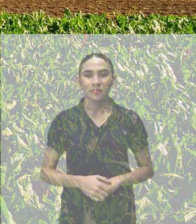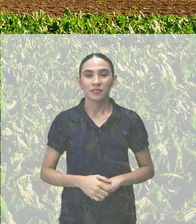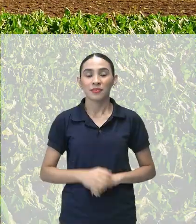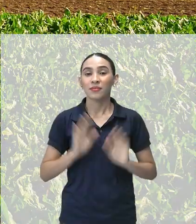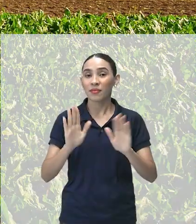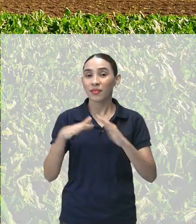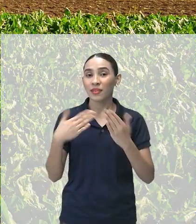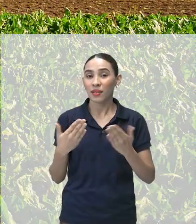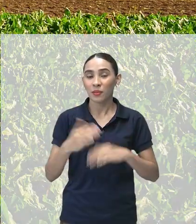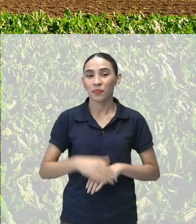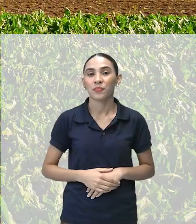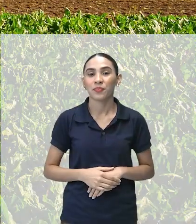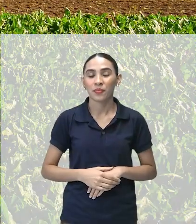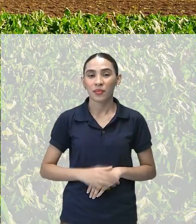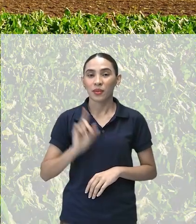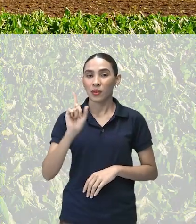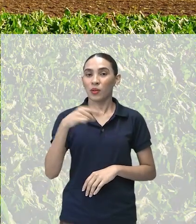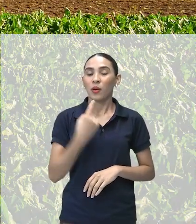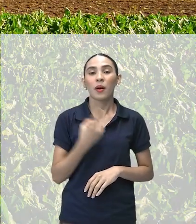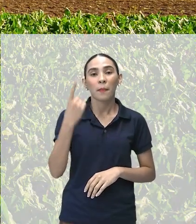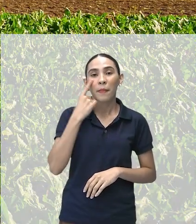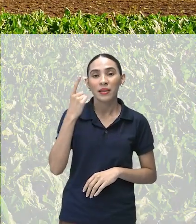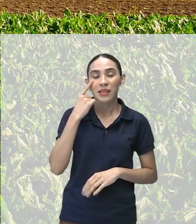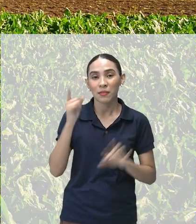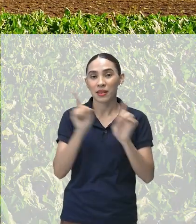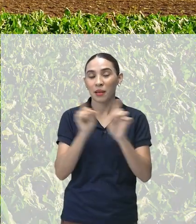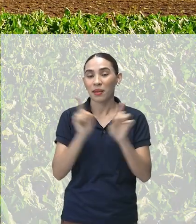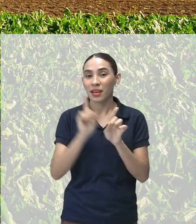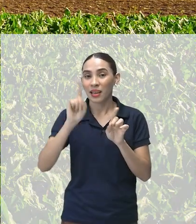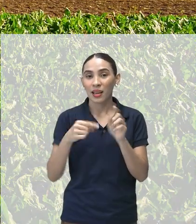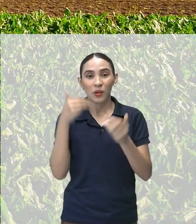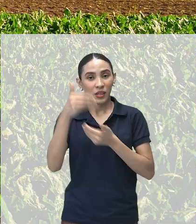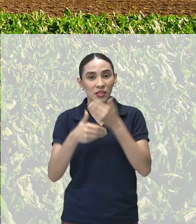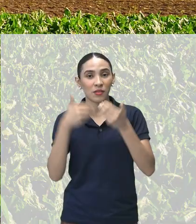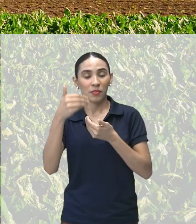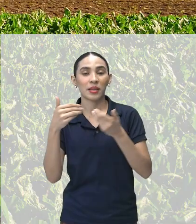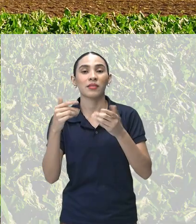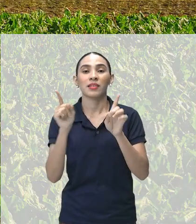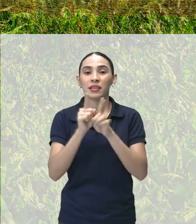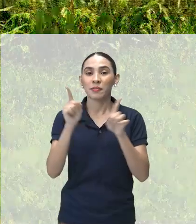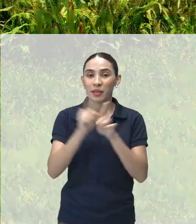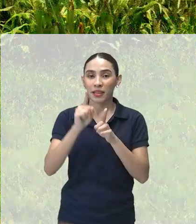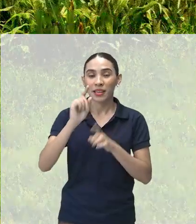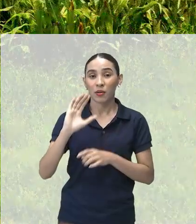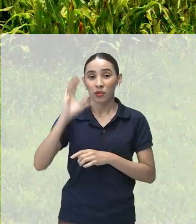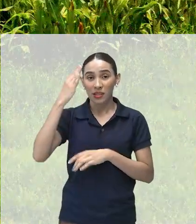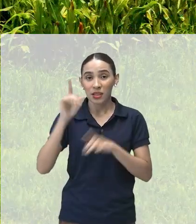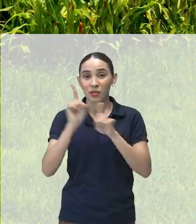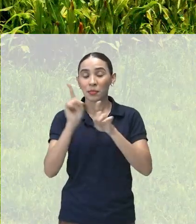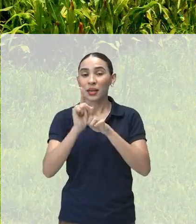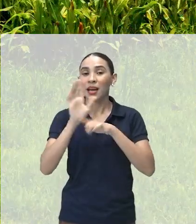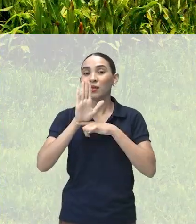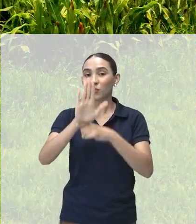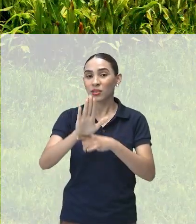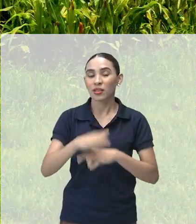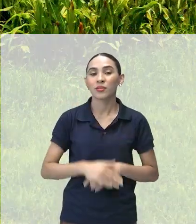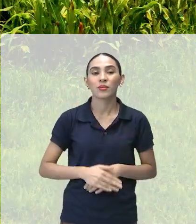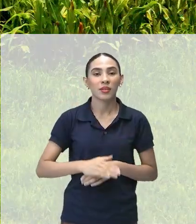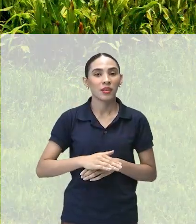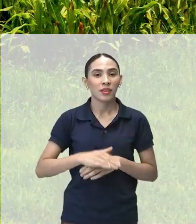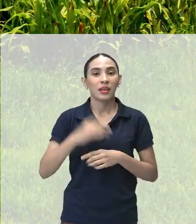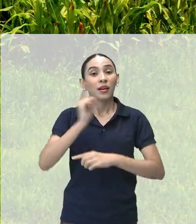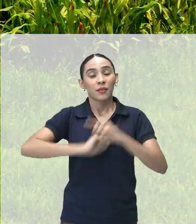Então, olha só, gente, aí a gente observa, né, o desenvolvimento que acaba ocorrendo e ajudando em toda